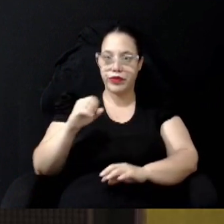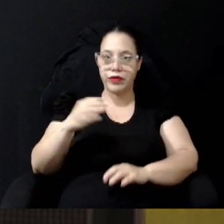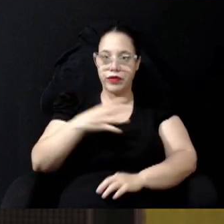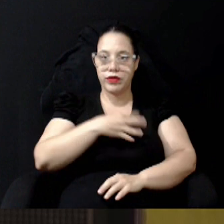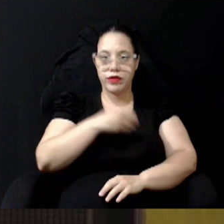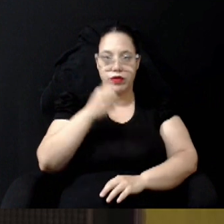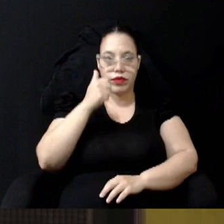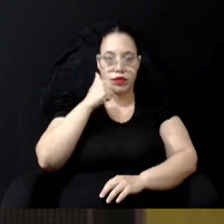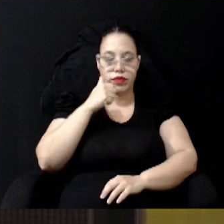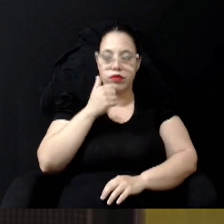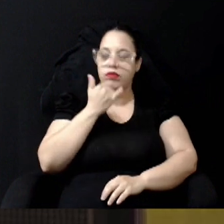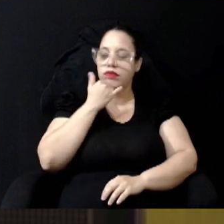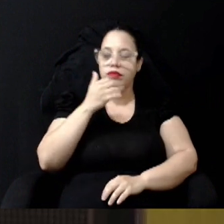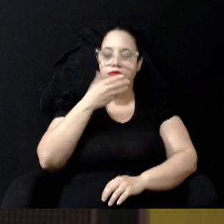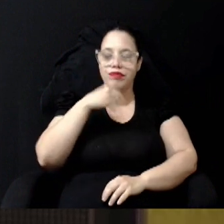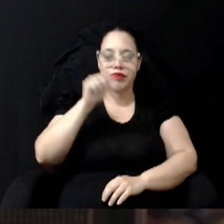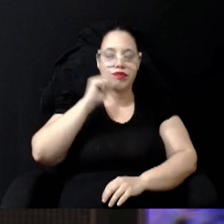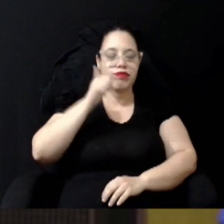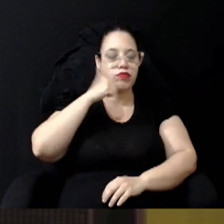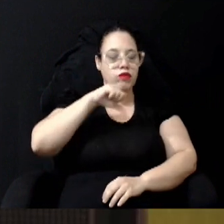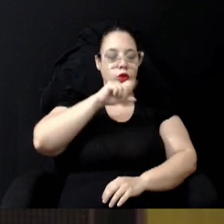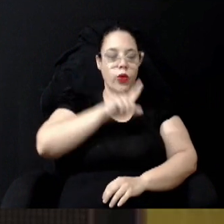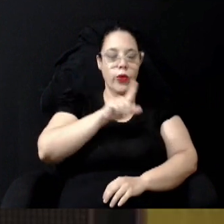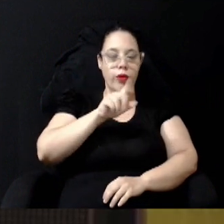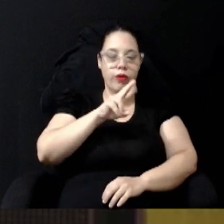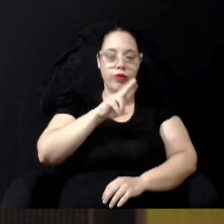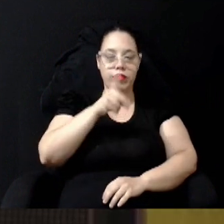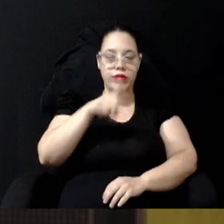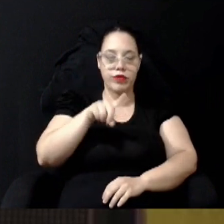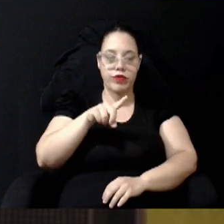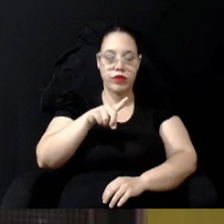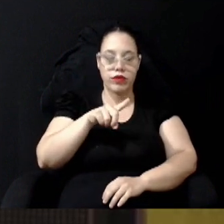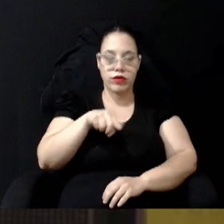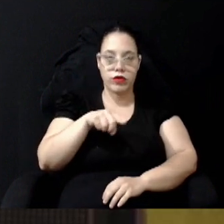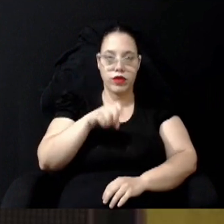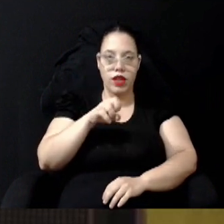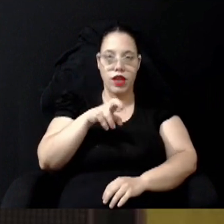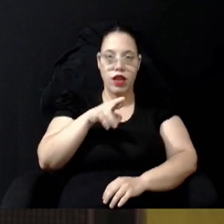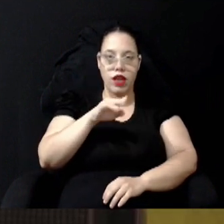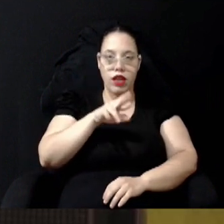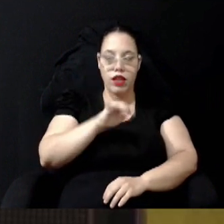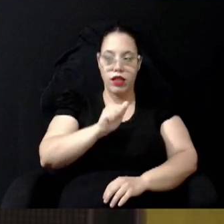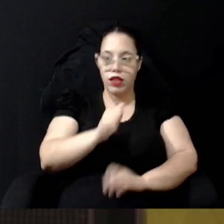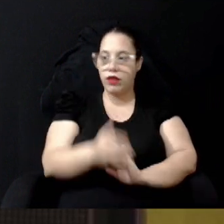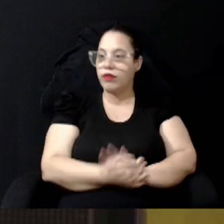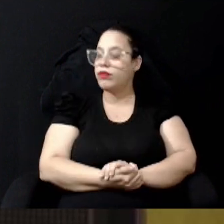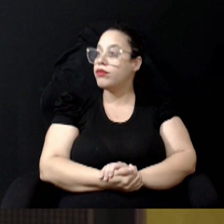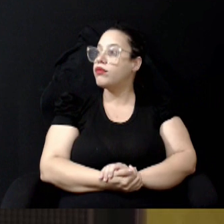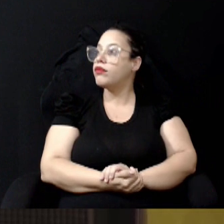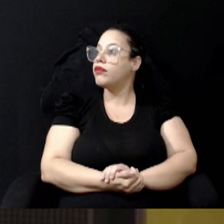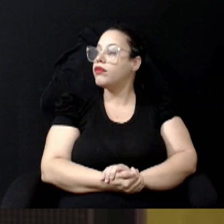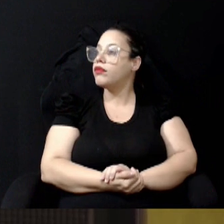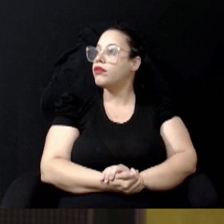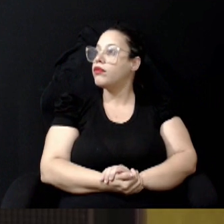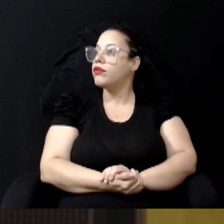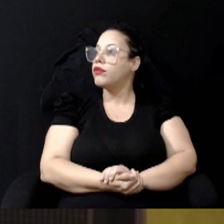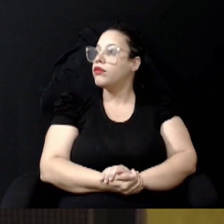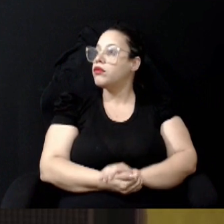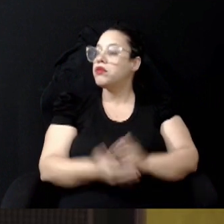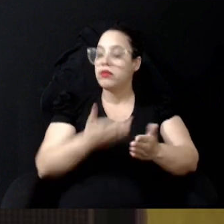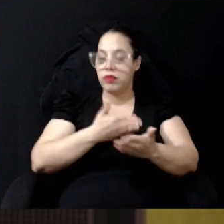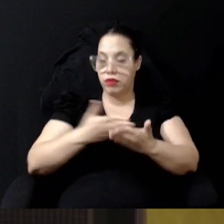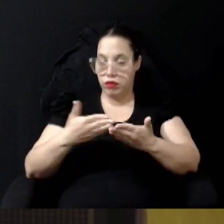Luiz de Oliveira e a senhora Herminda Pires de Oliveira. A partir